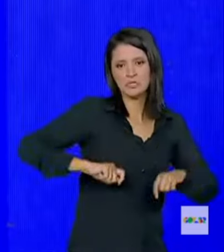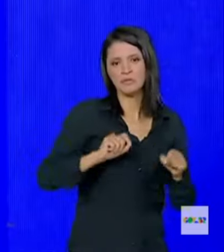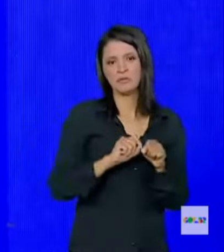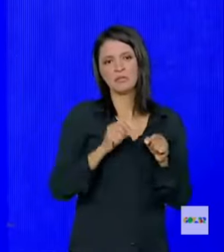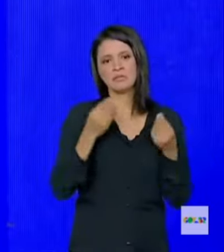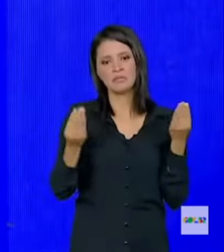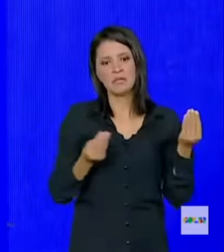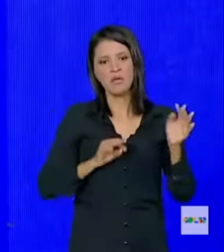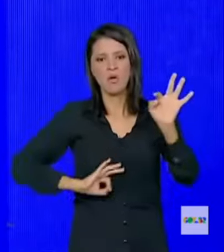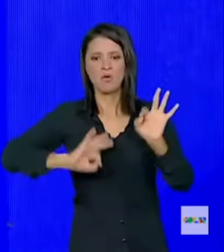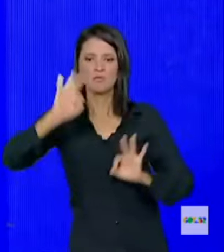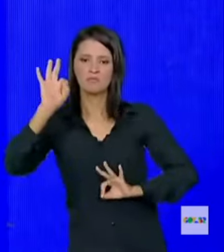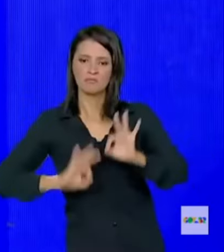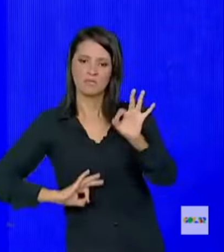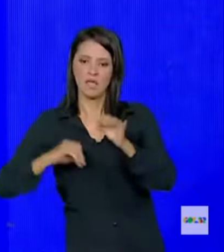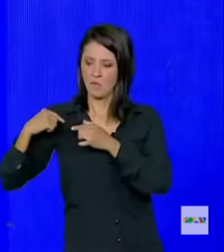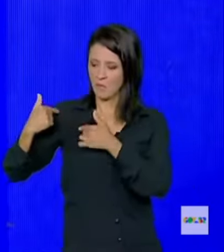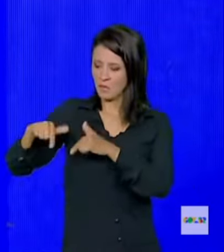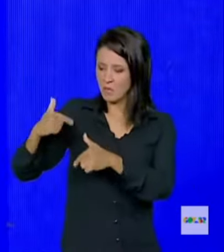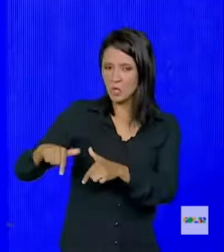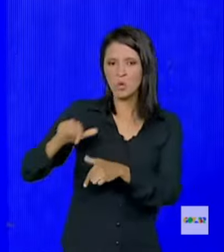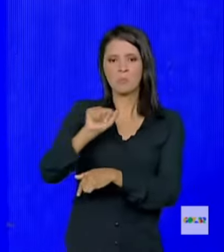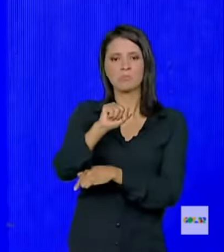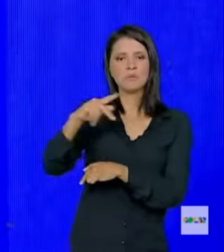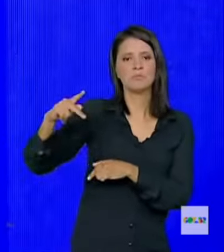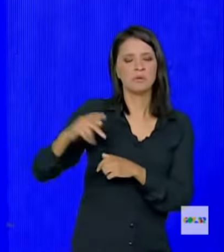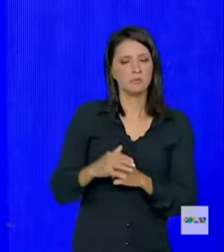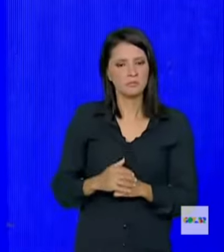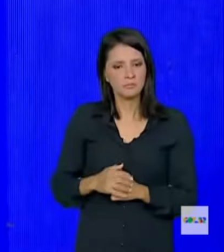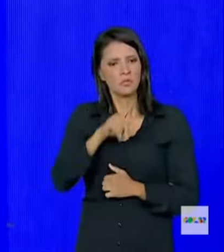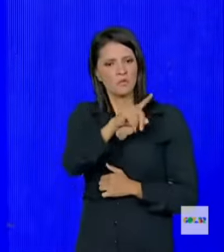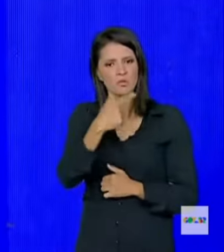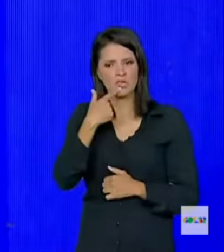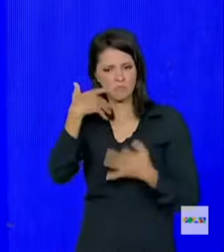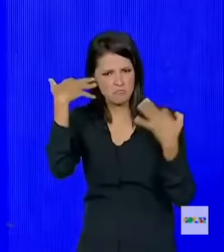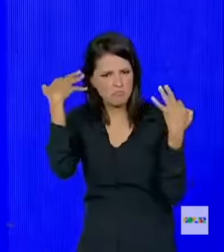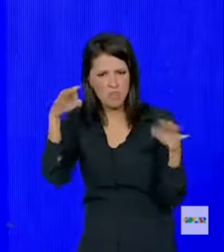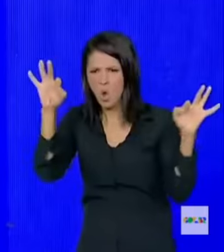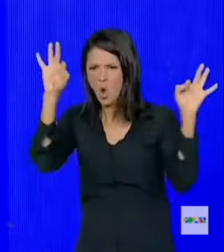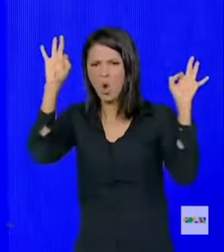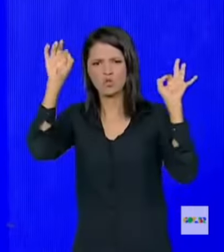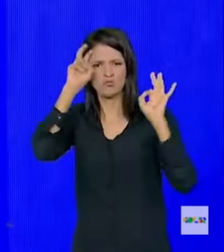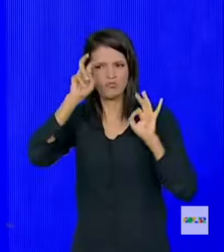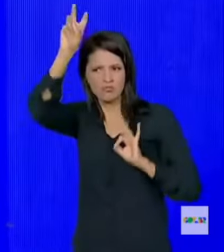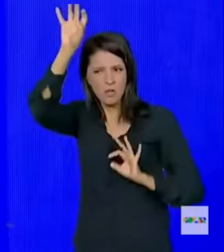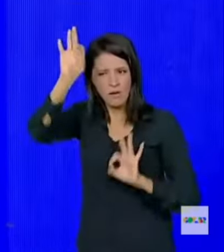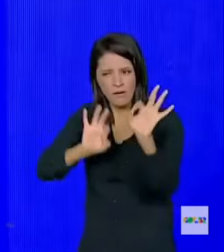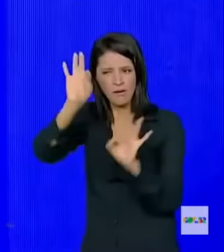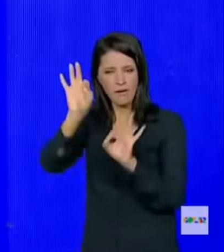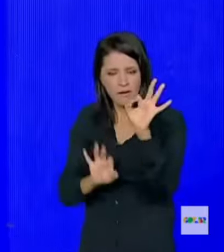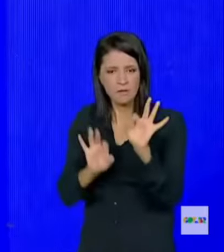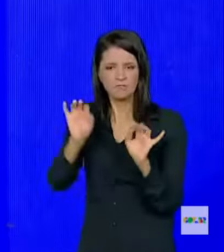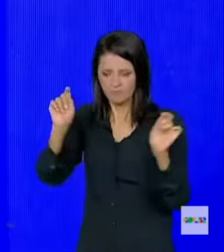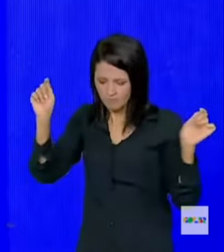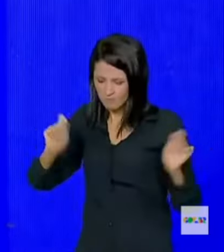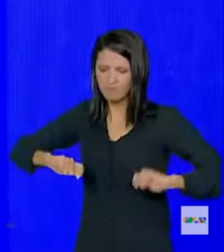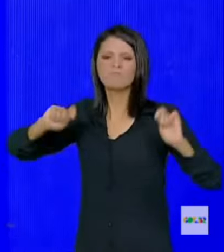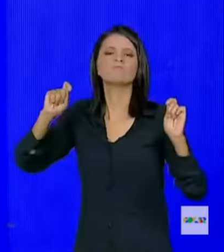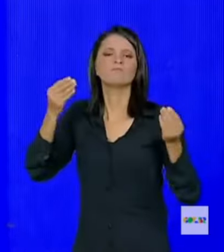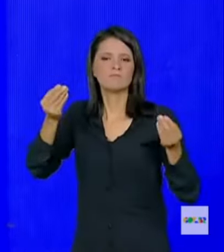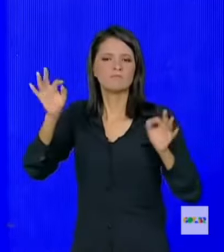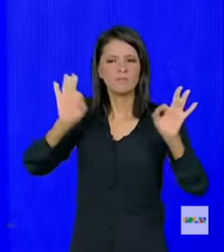possível organizar os trabalhadores de aplicativo. Vocês deram um banho de inteligência, um banho de competência,